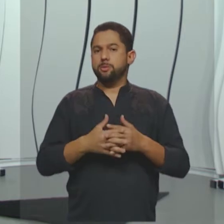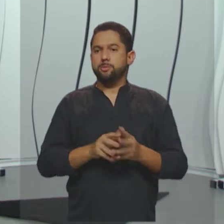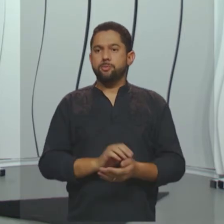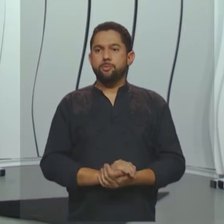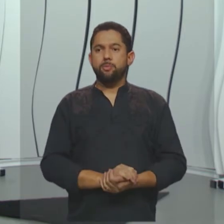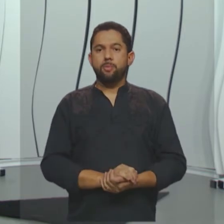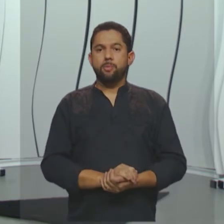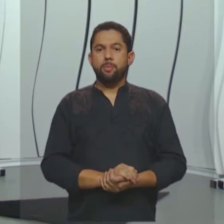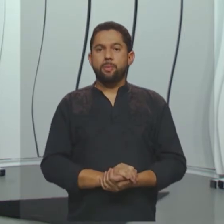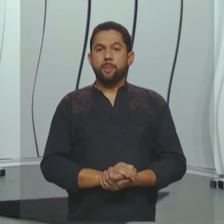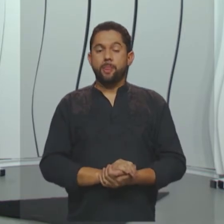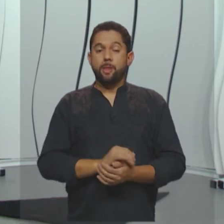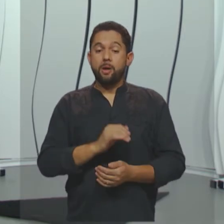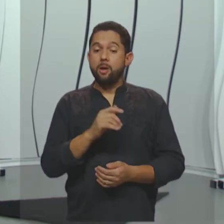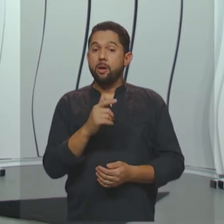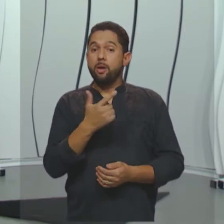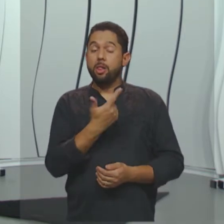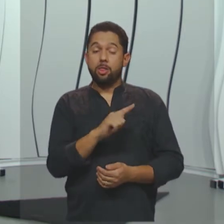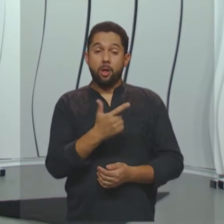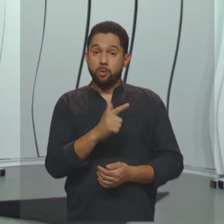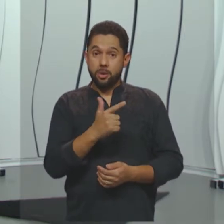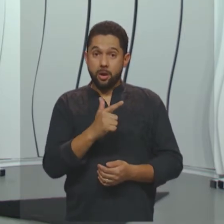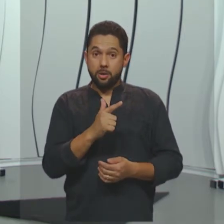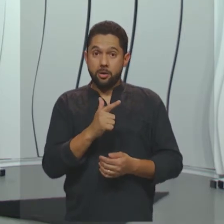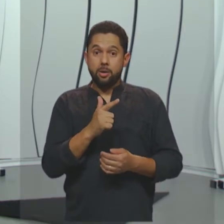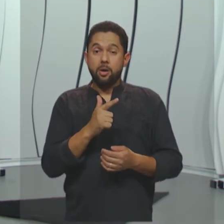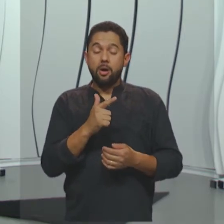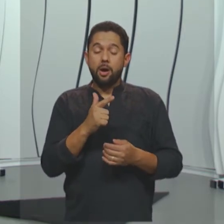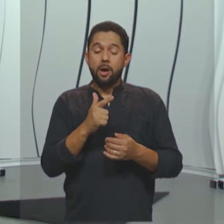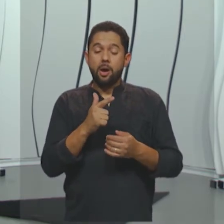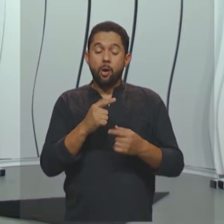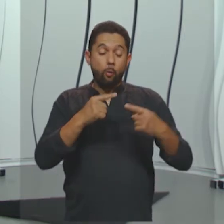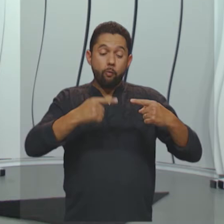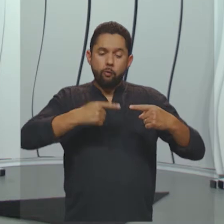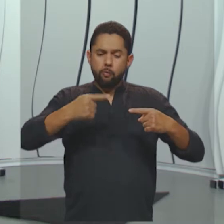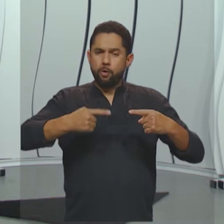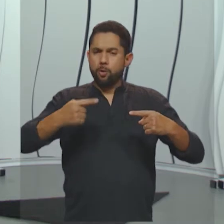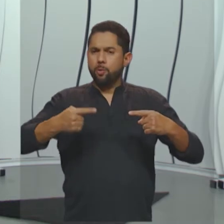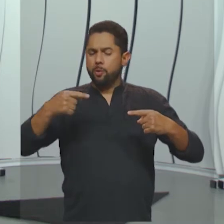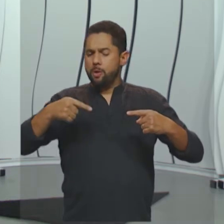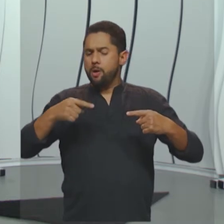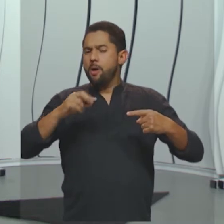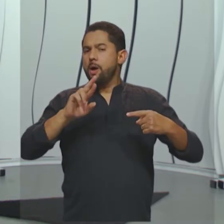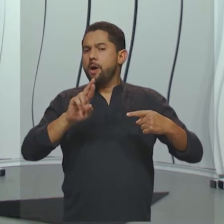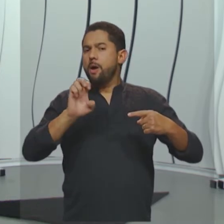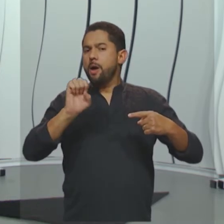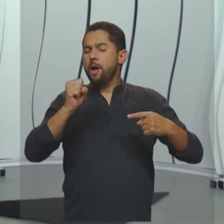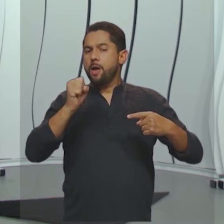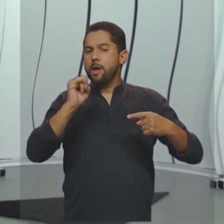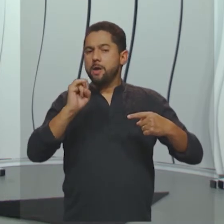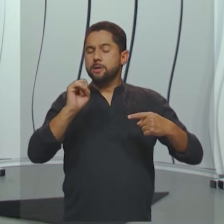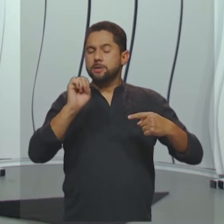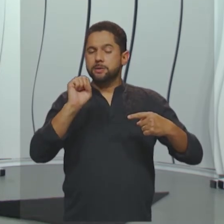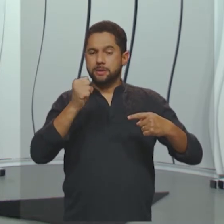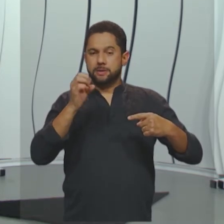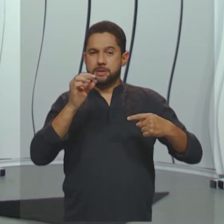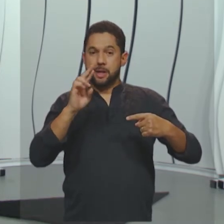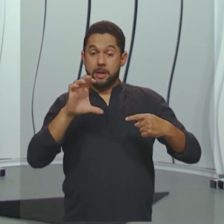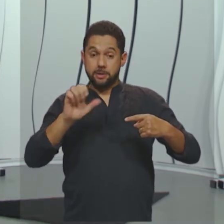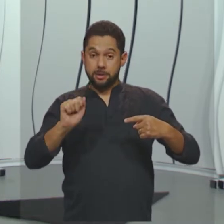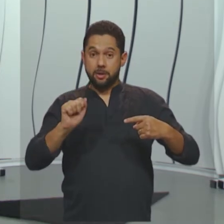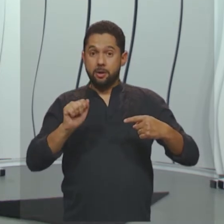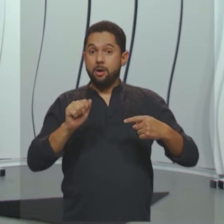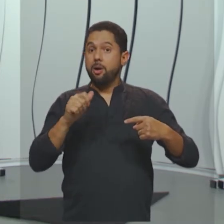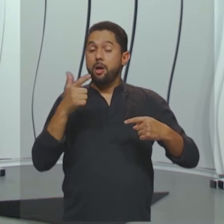eu não tenho uma resistência, eu não tenho alteração na resistência equivalente. E nesse caso, não vou ter alteração do